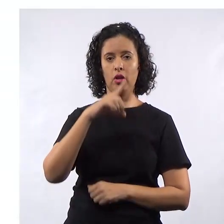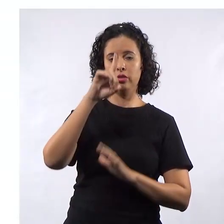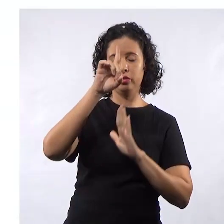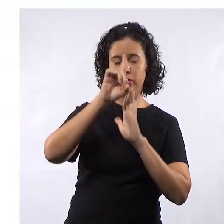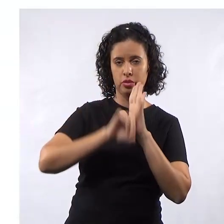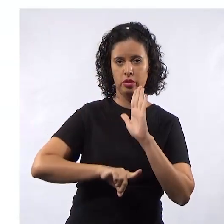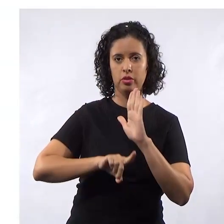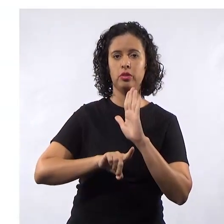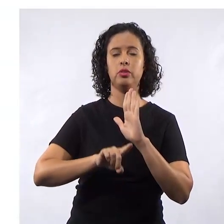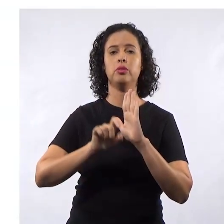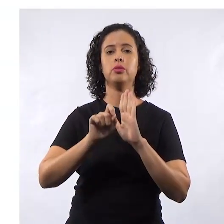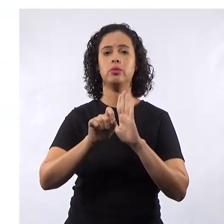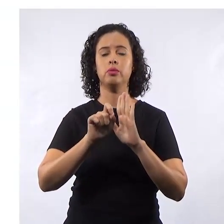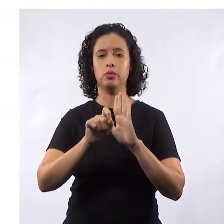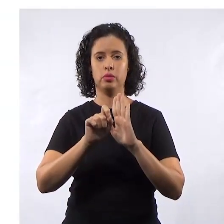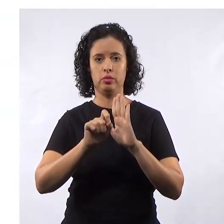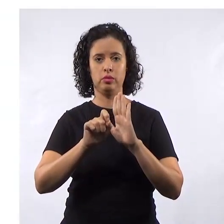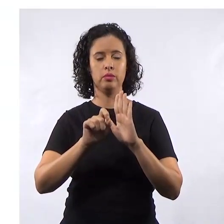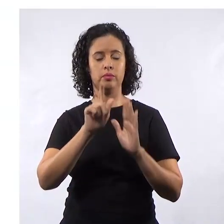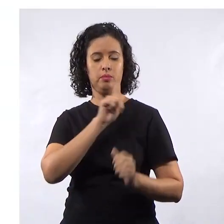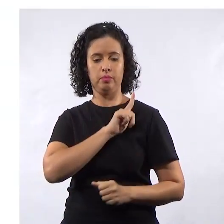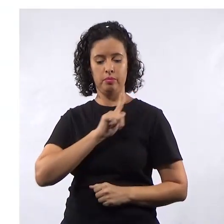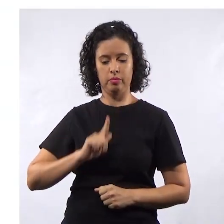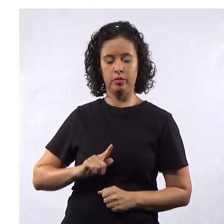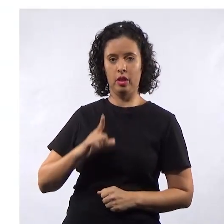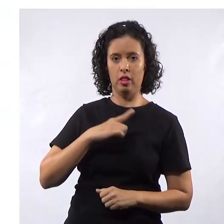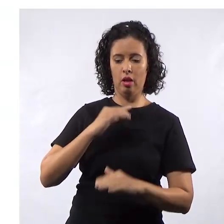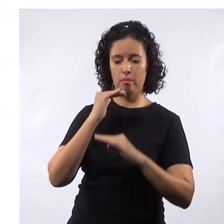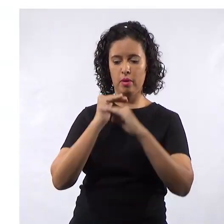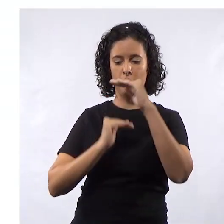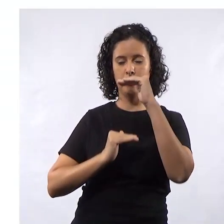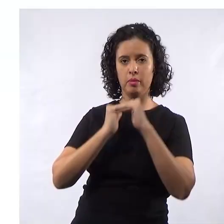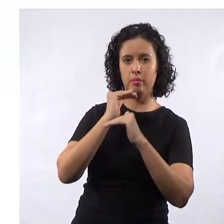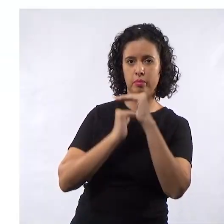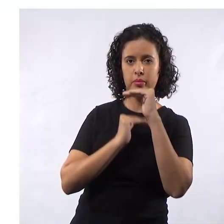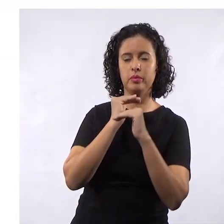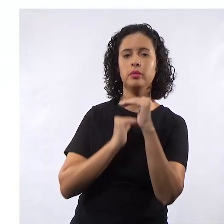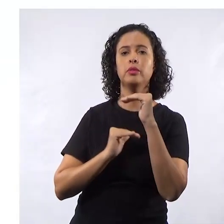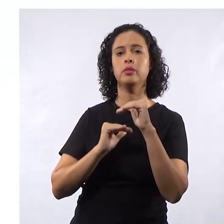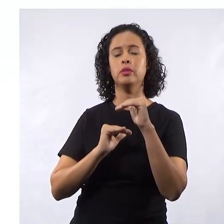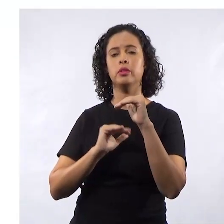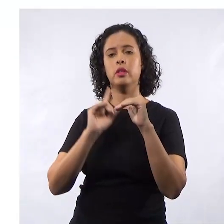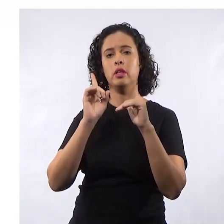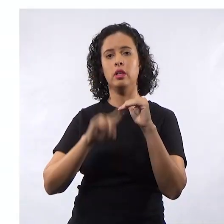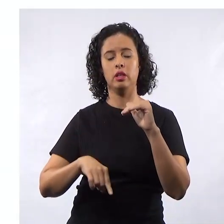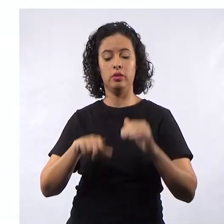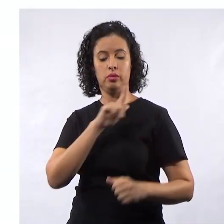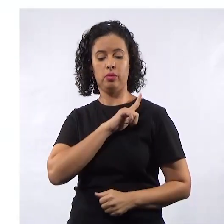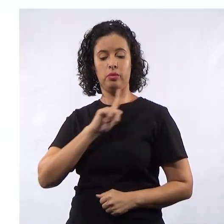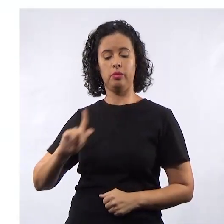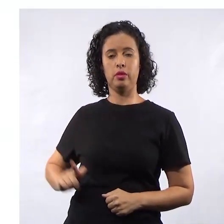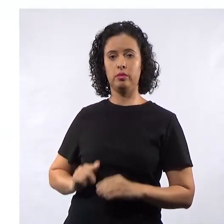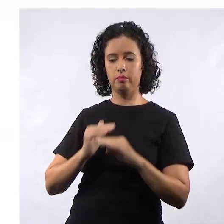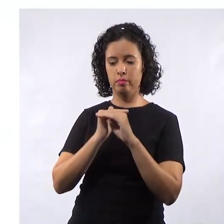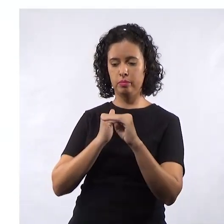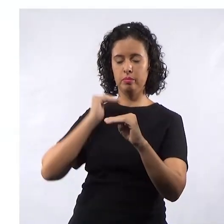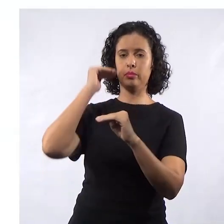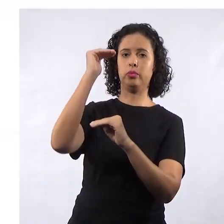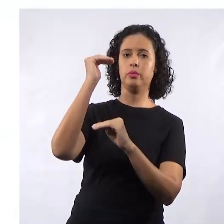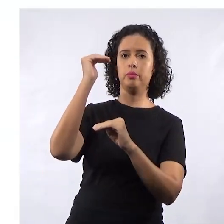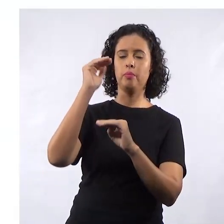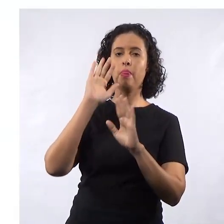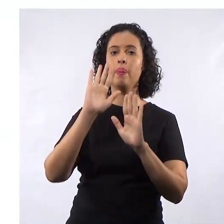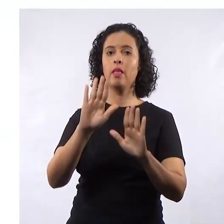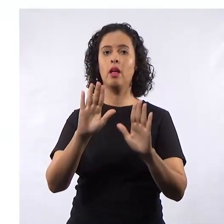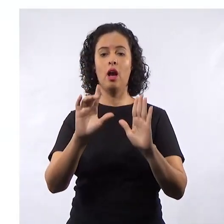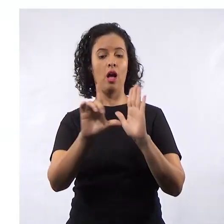público existe uma relação de subordinação e hierarquia, onde o Estado está em uma situação de superioridade, tá?